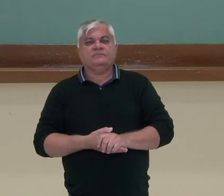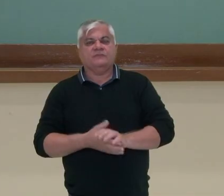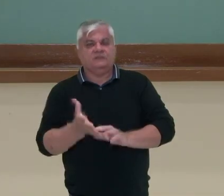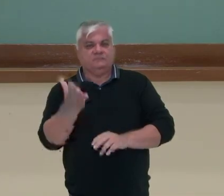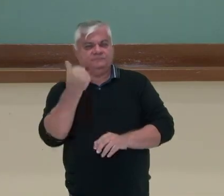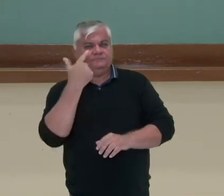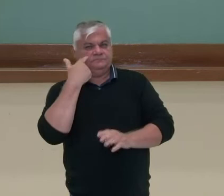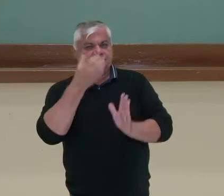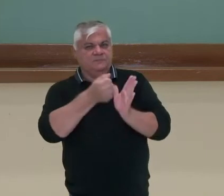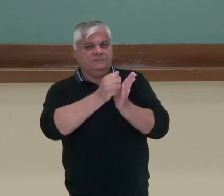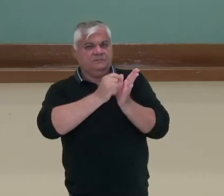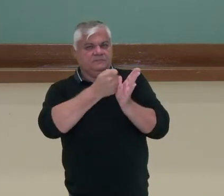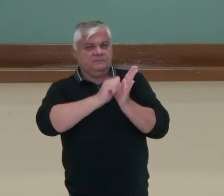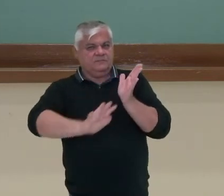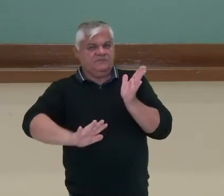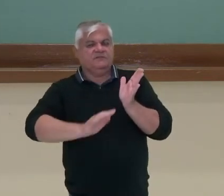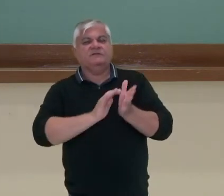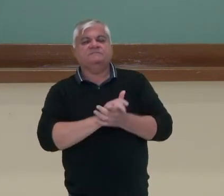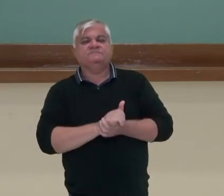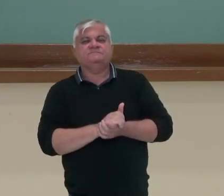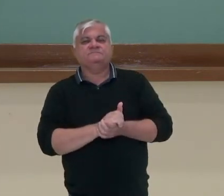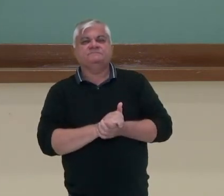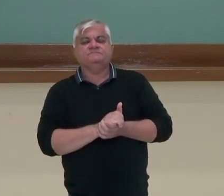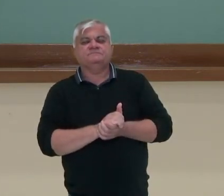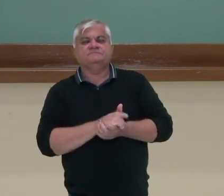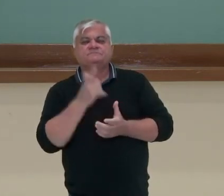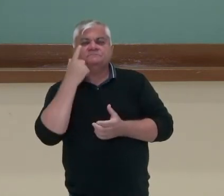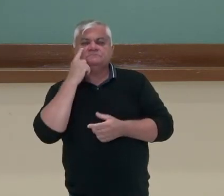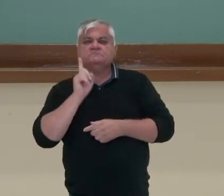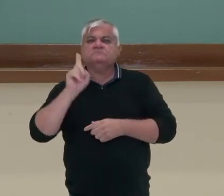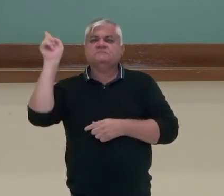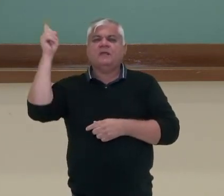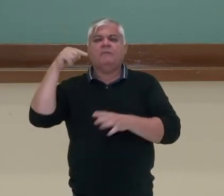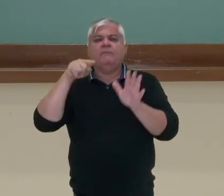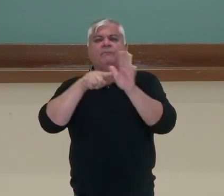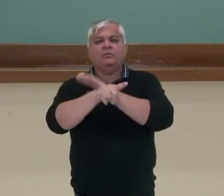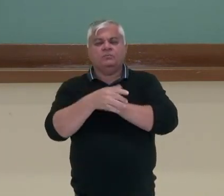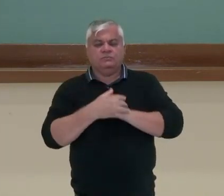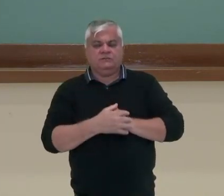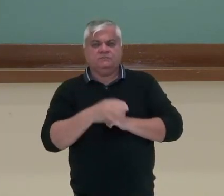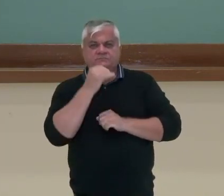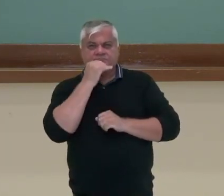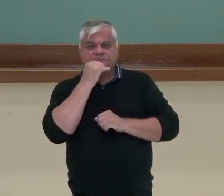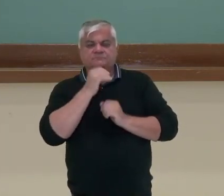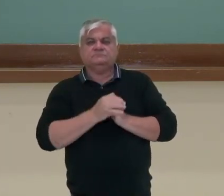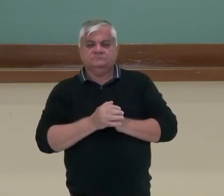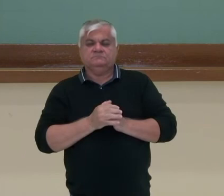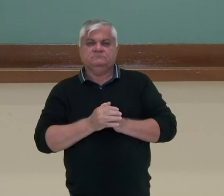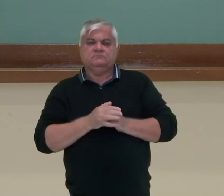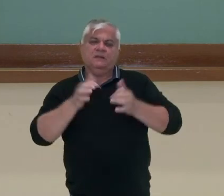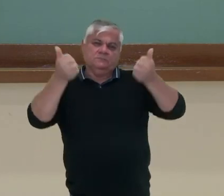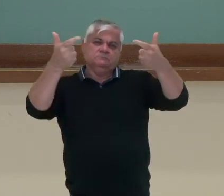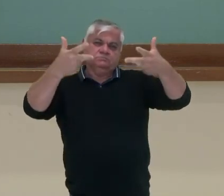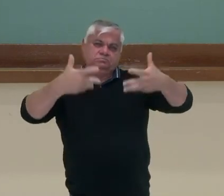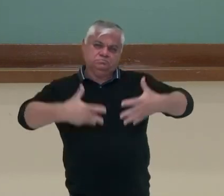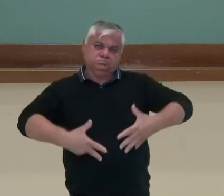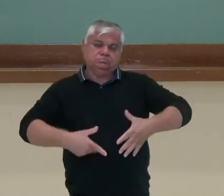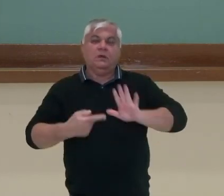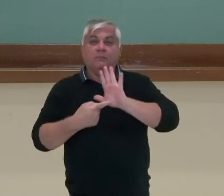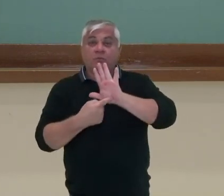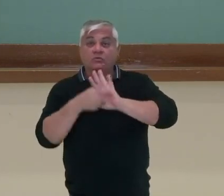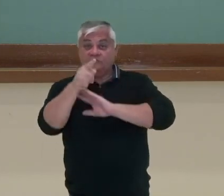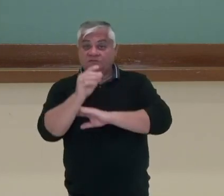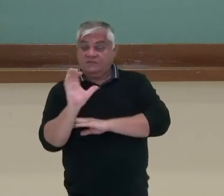Vamos para a correção da atividade 3? Olha só. O enunciado fala, né, que a partir do que foi apresentado, dos seus conhecimentos acerca de